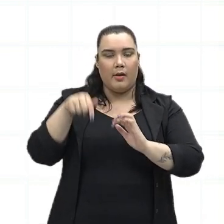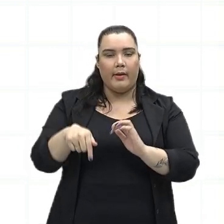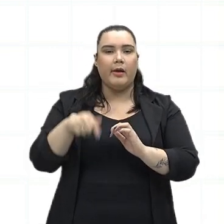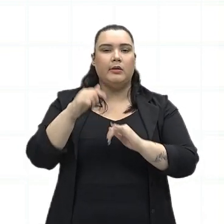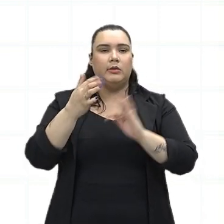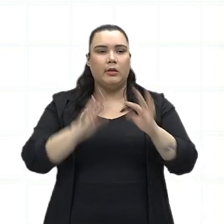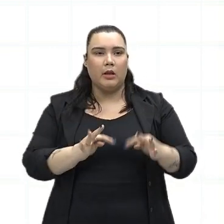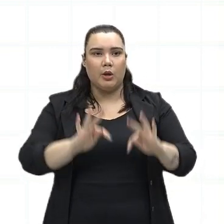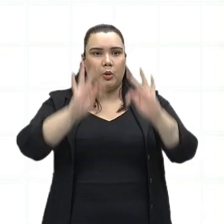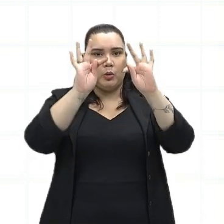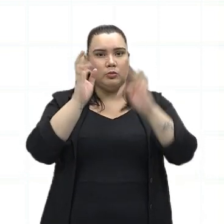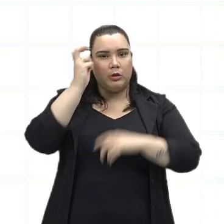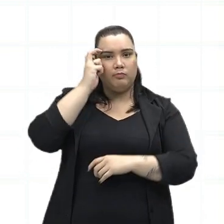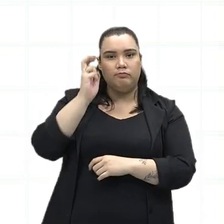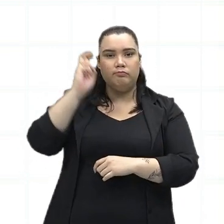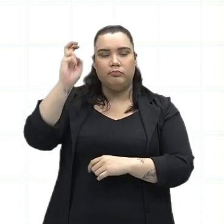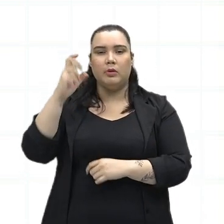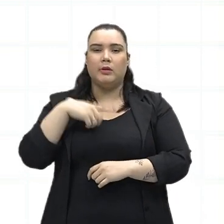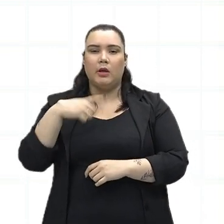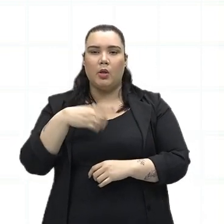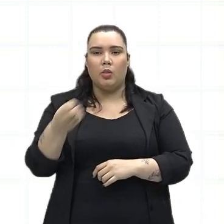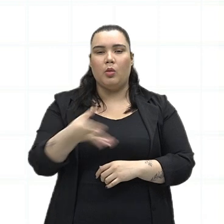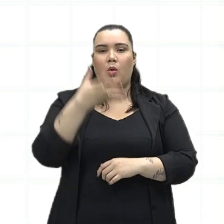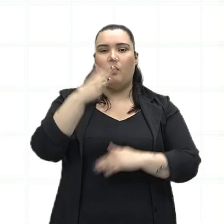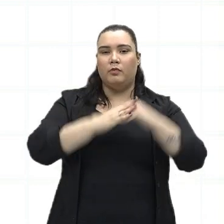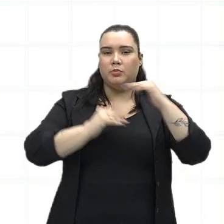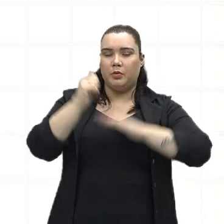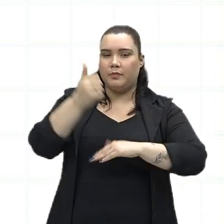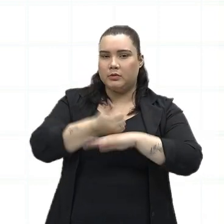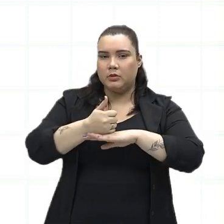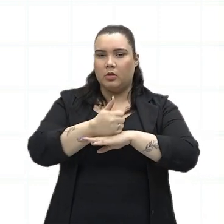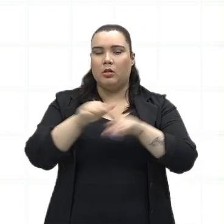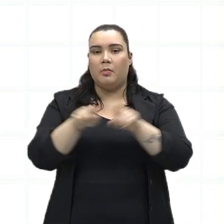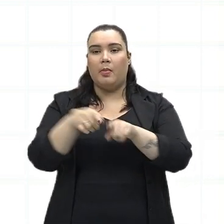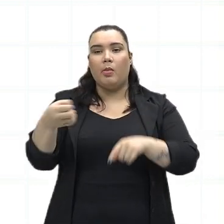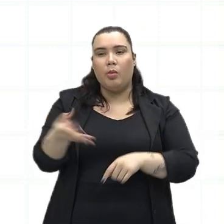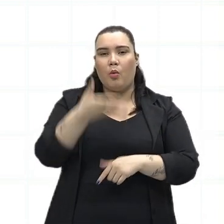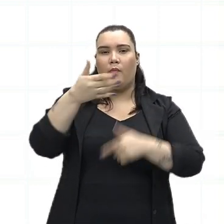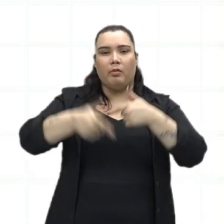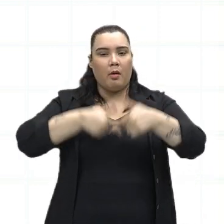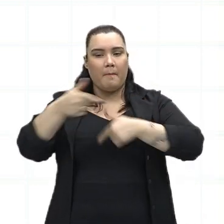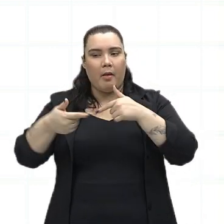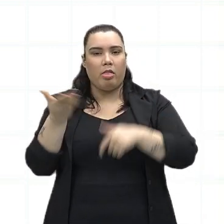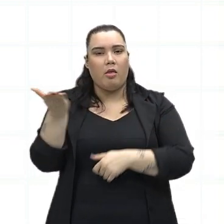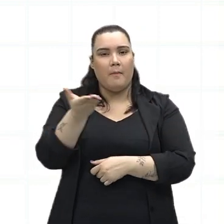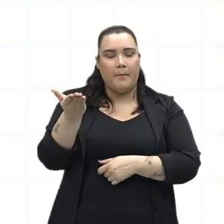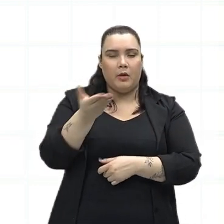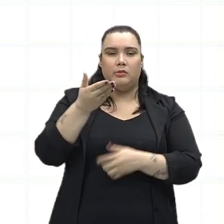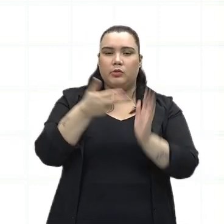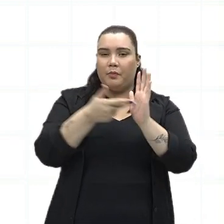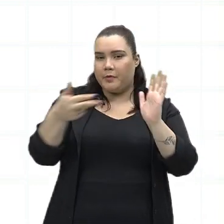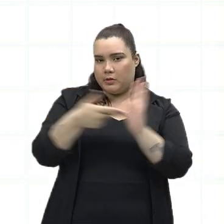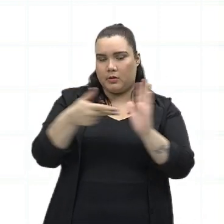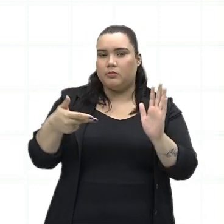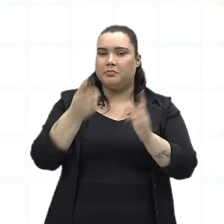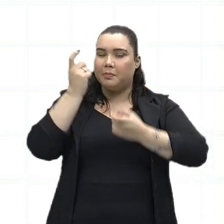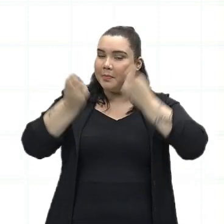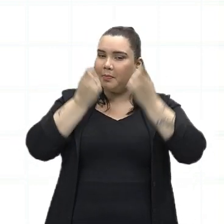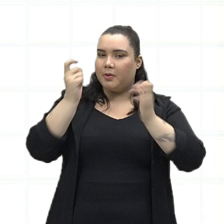surgir novos trabalhos, novas profissões, novas demandas. Então, não fiquem preocupados, só acompanhem